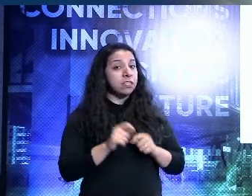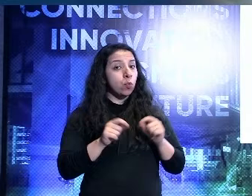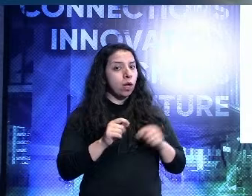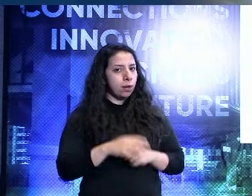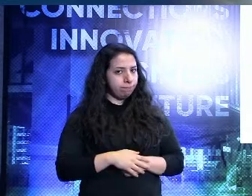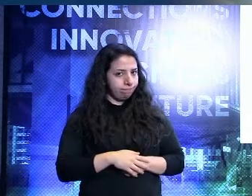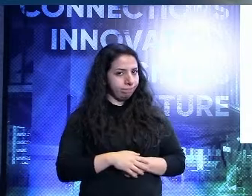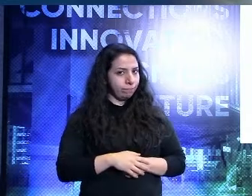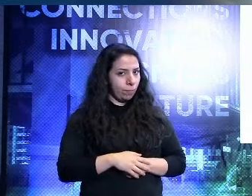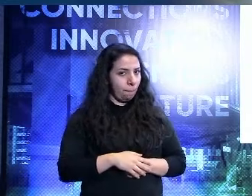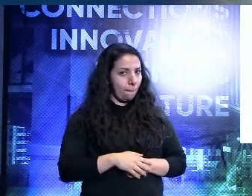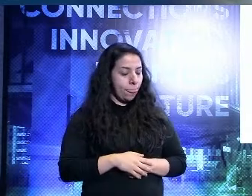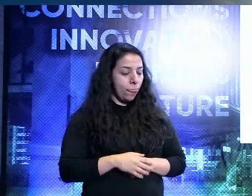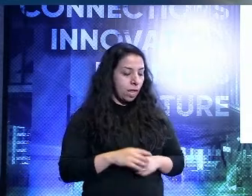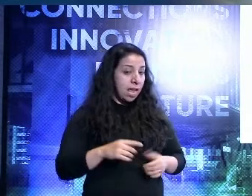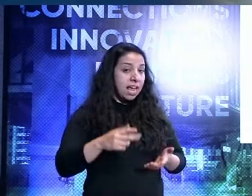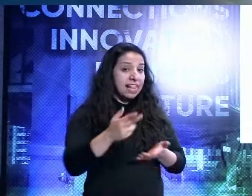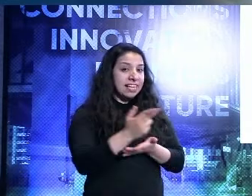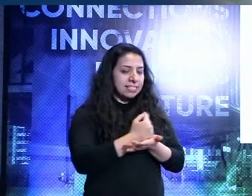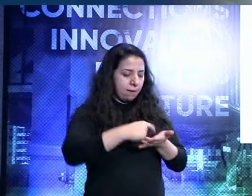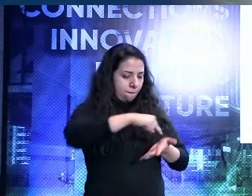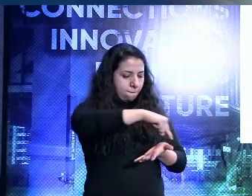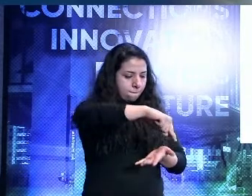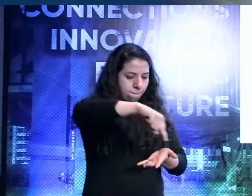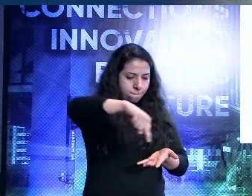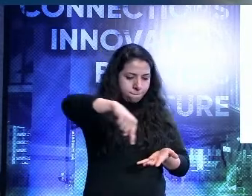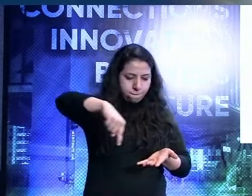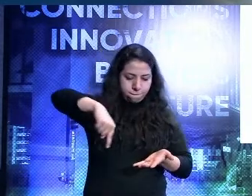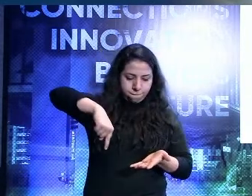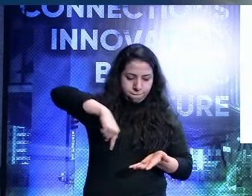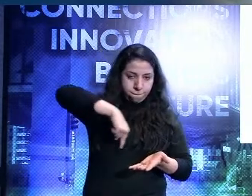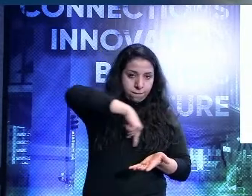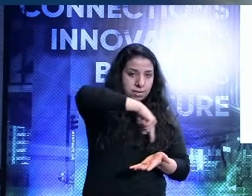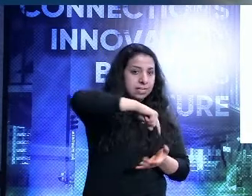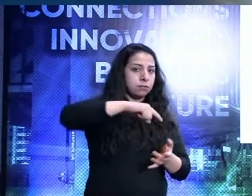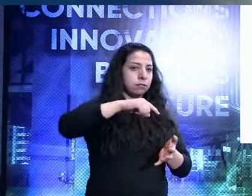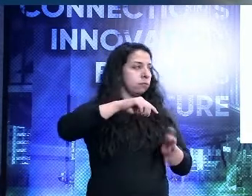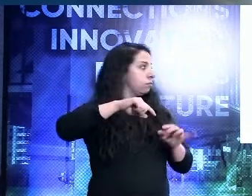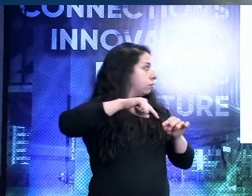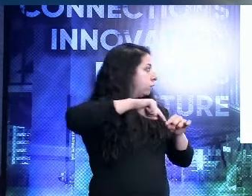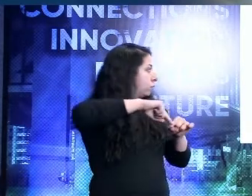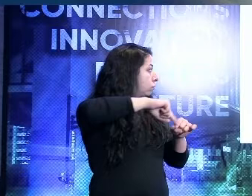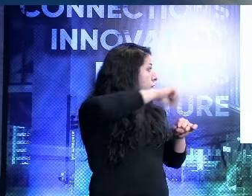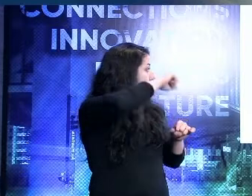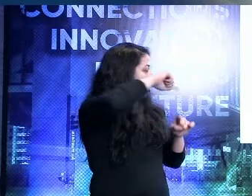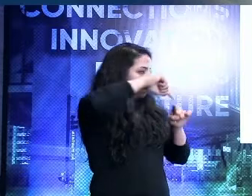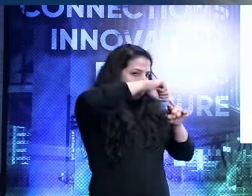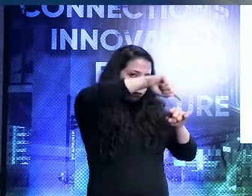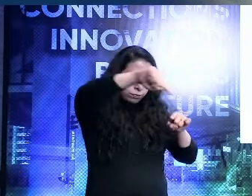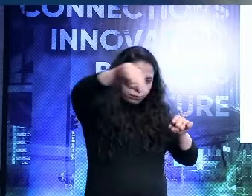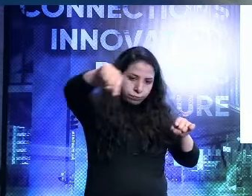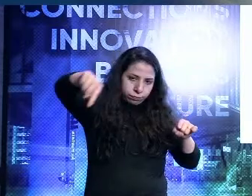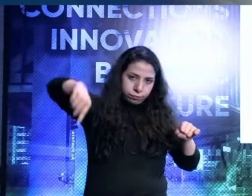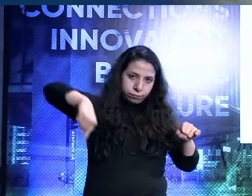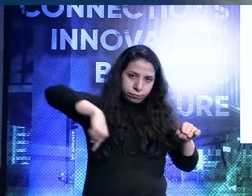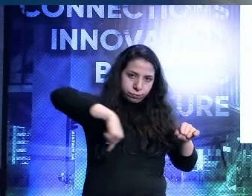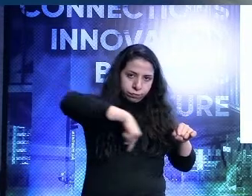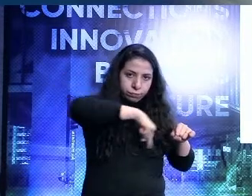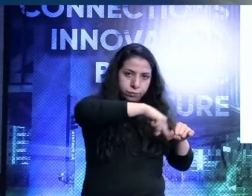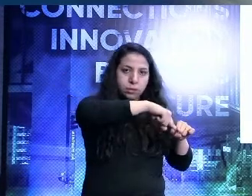Ele desenhava no chão um círculo de giz, o tal do chalk circle, ou círculo de Ono também,